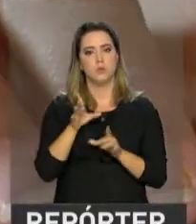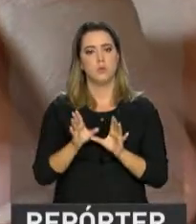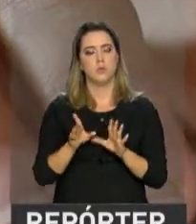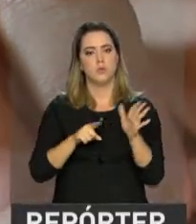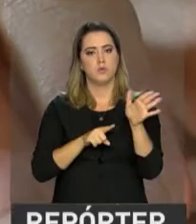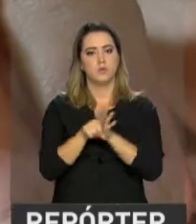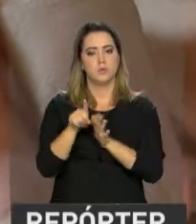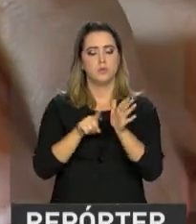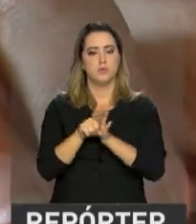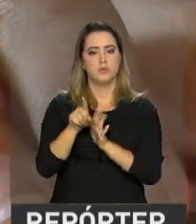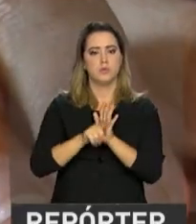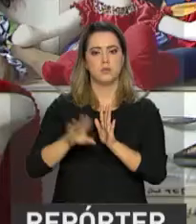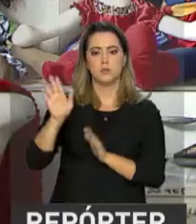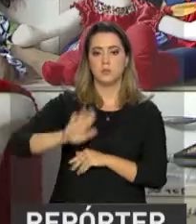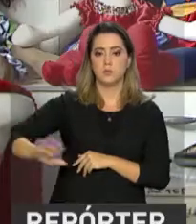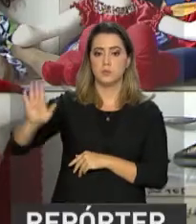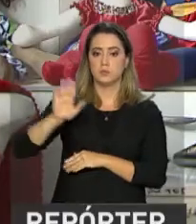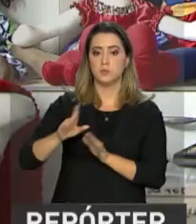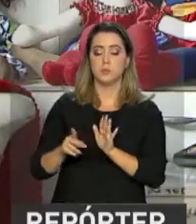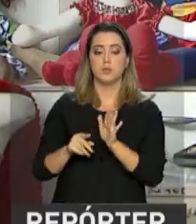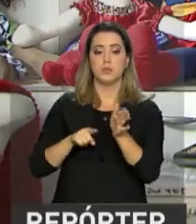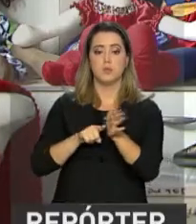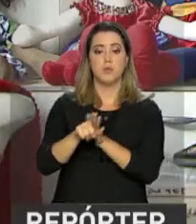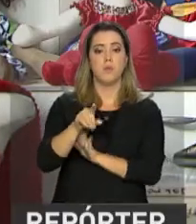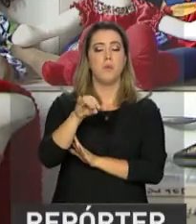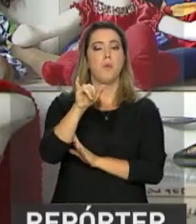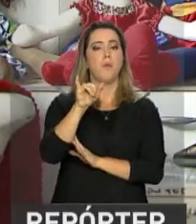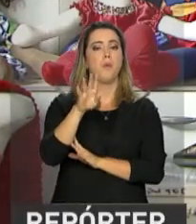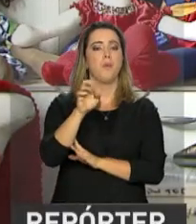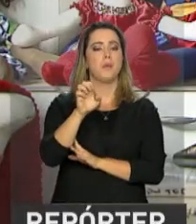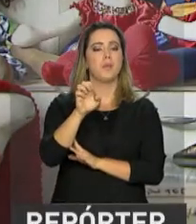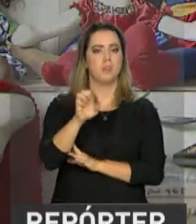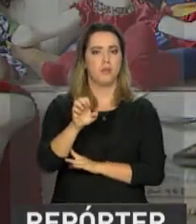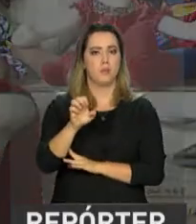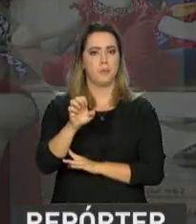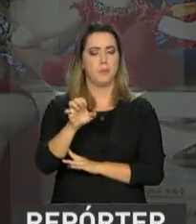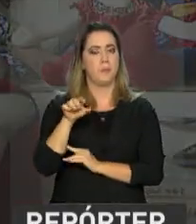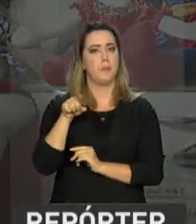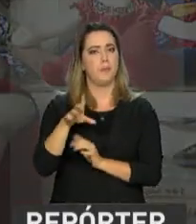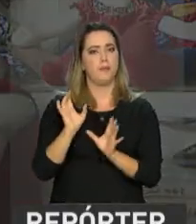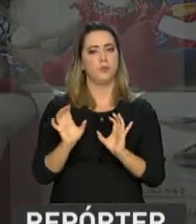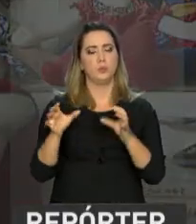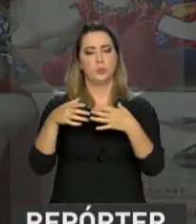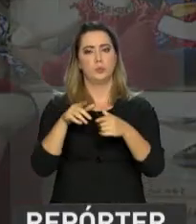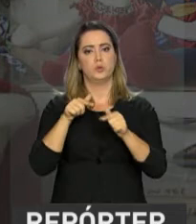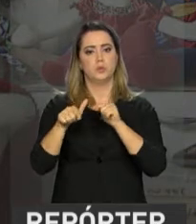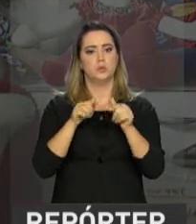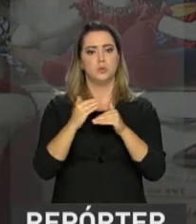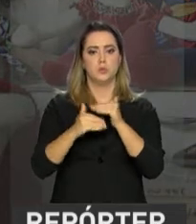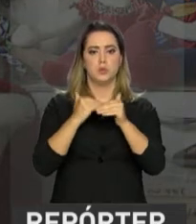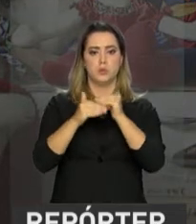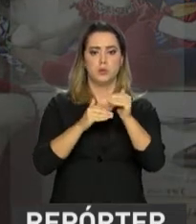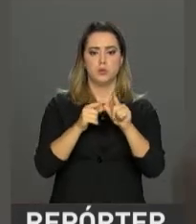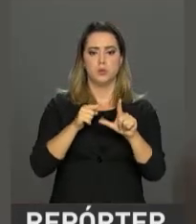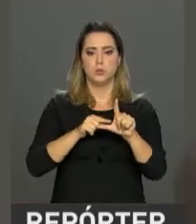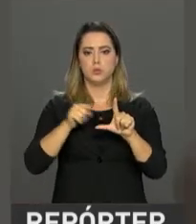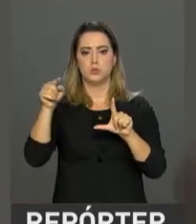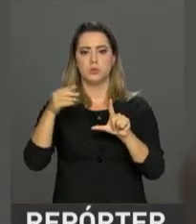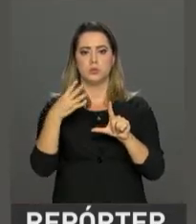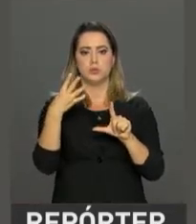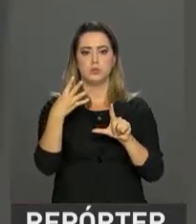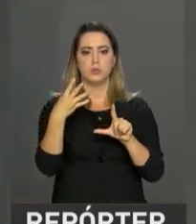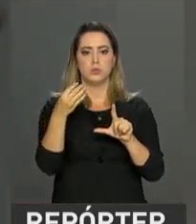por amostra de domicílios contínua divulgada pelo ibge é esse grupo de trabalhadores aumentou no país em